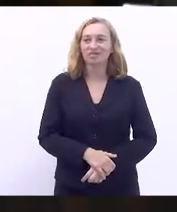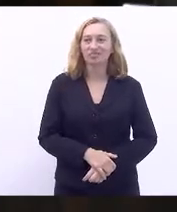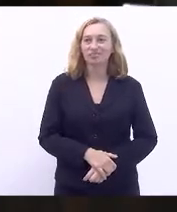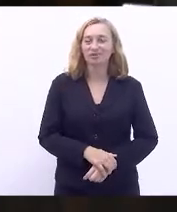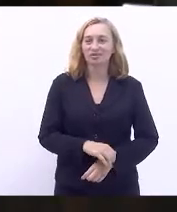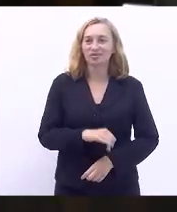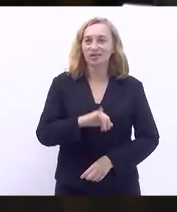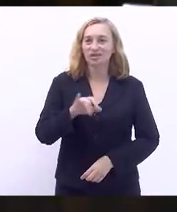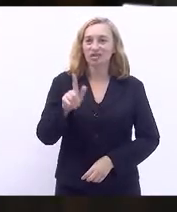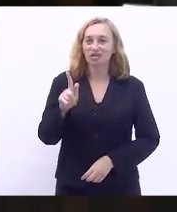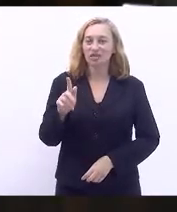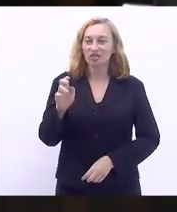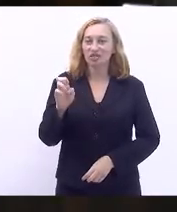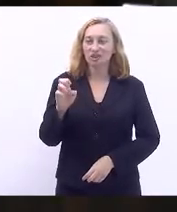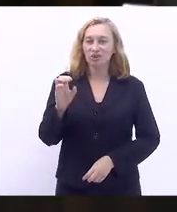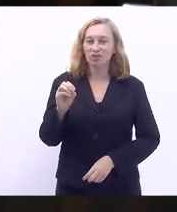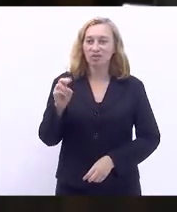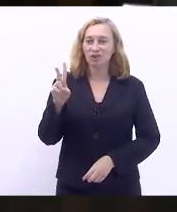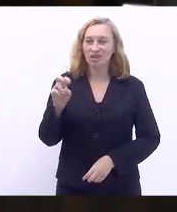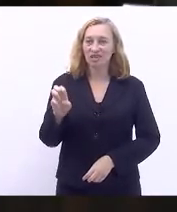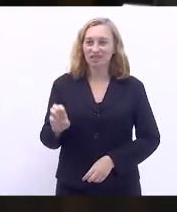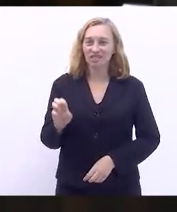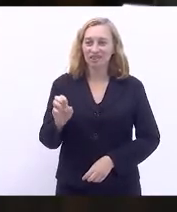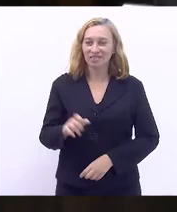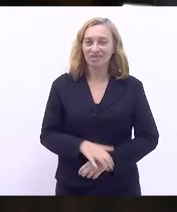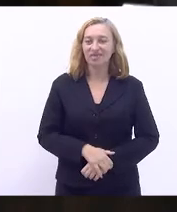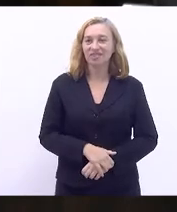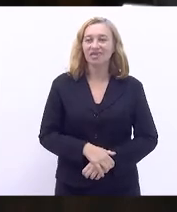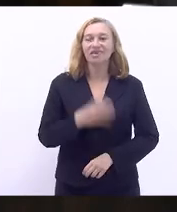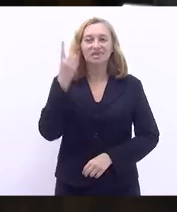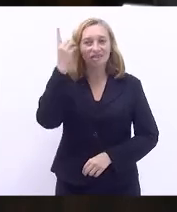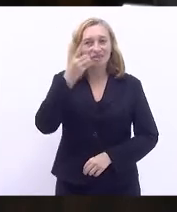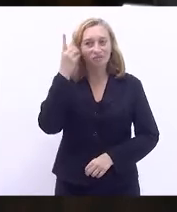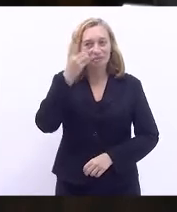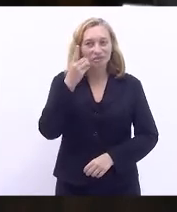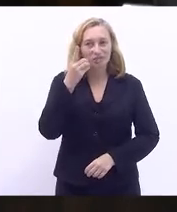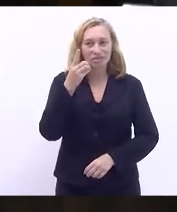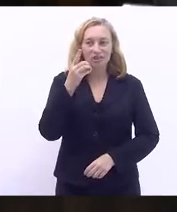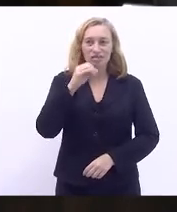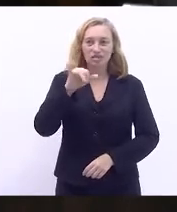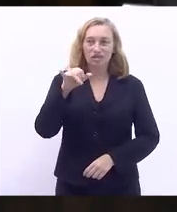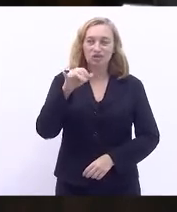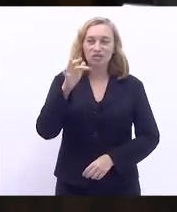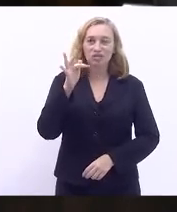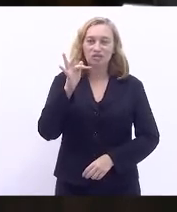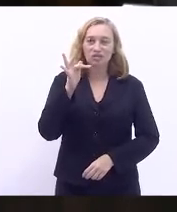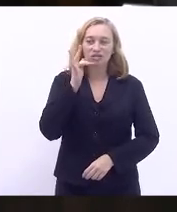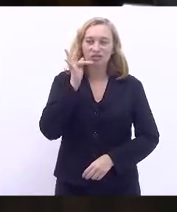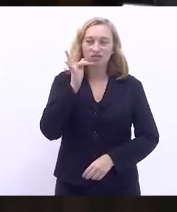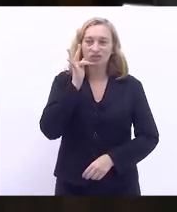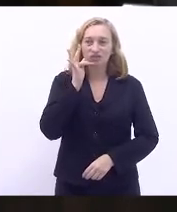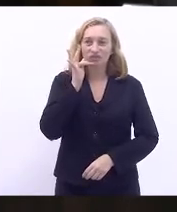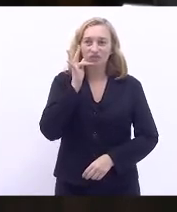Deputado Giovanni Ratinho. Deputado Jorge Felipe Neto.